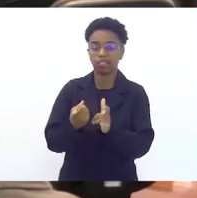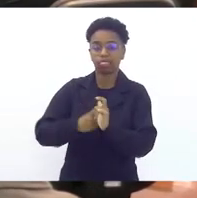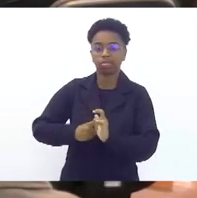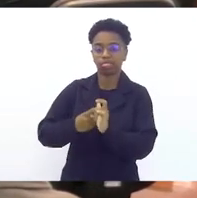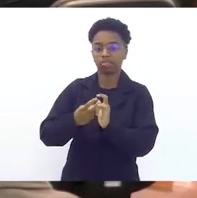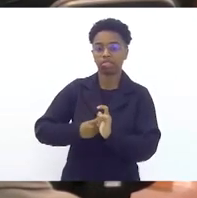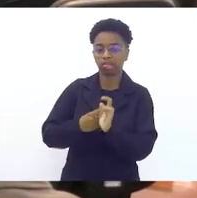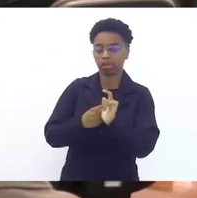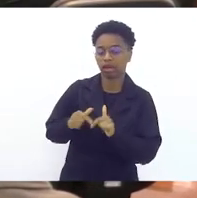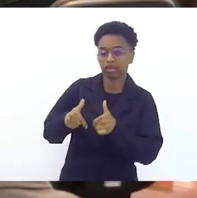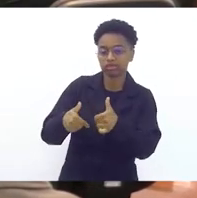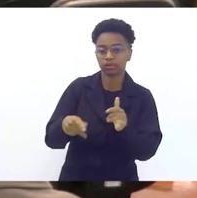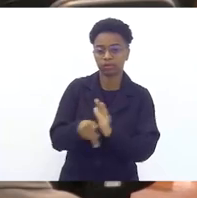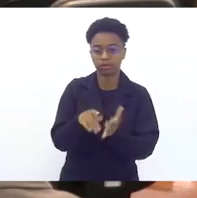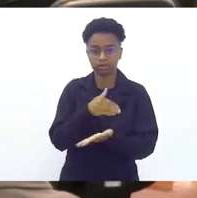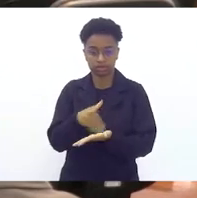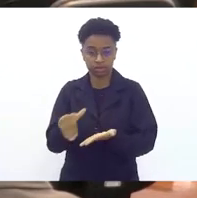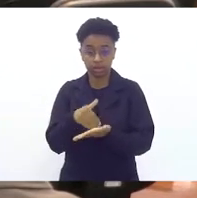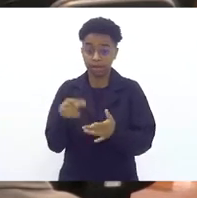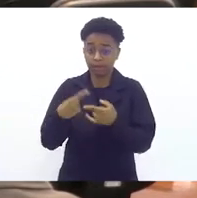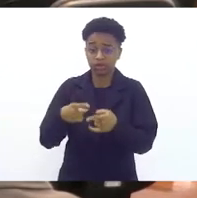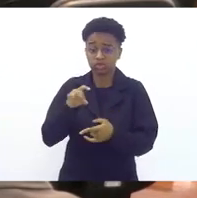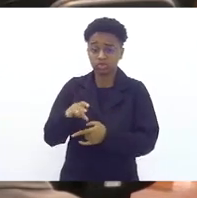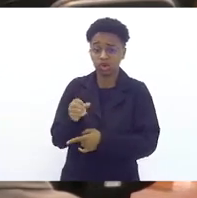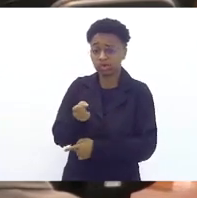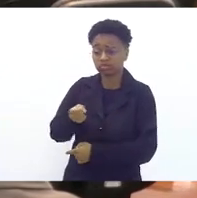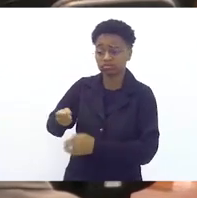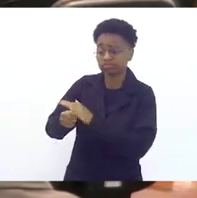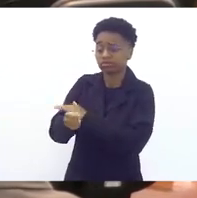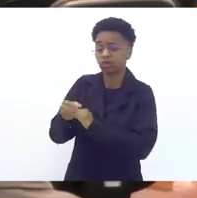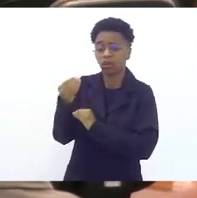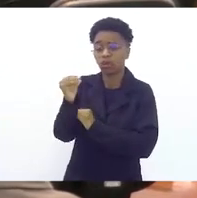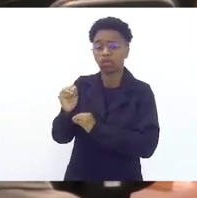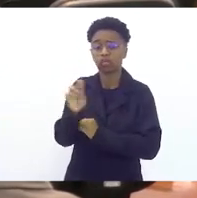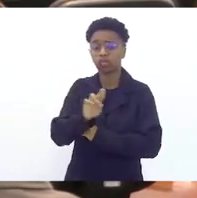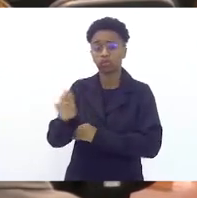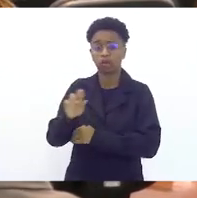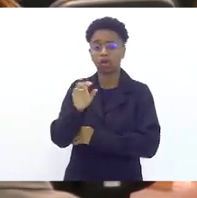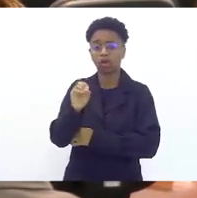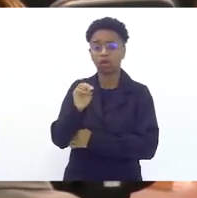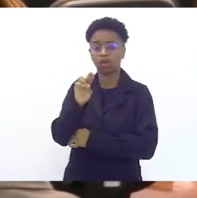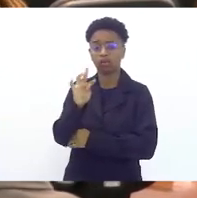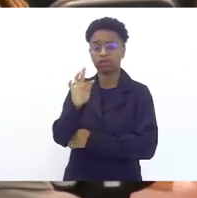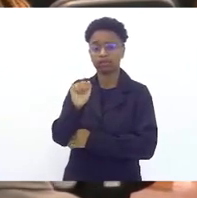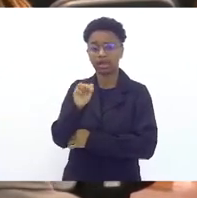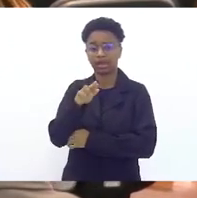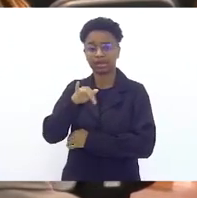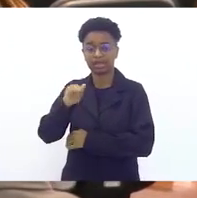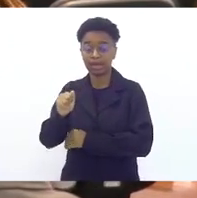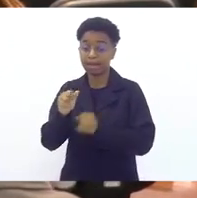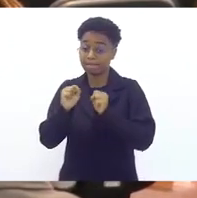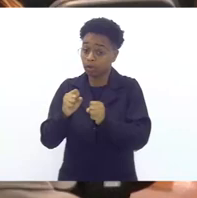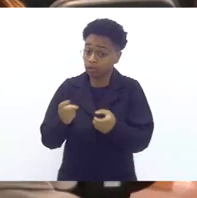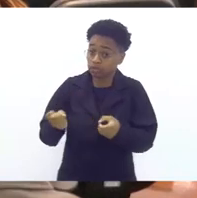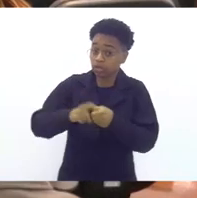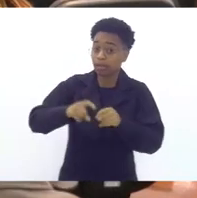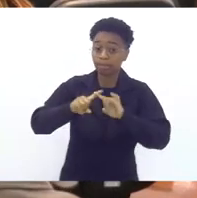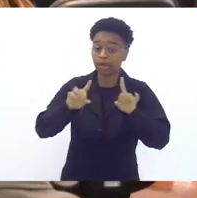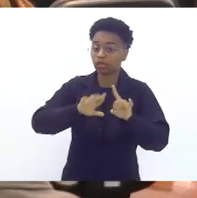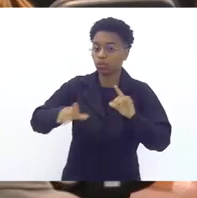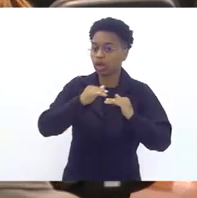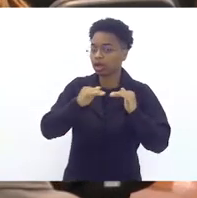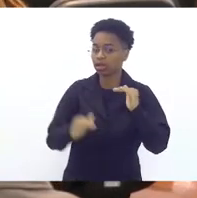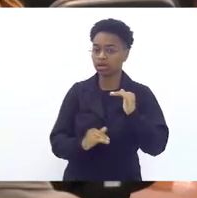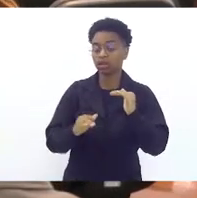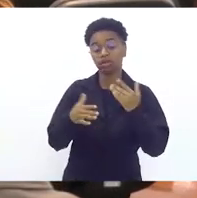atribuições da secretaria, que só tem nome de autarquia, porque a autarquia ela pode ser vinculada, não subordinada. E nós